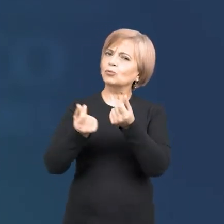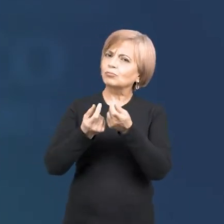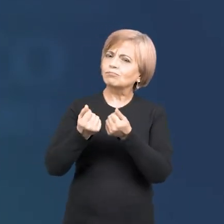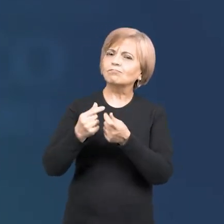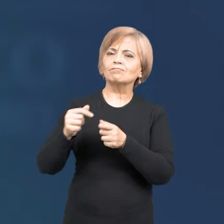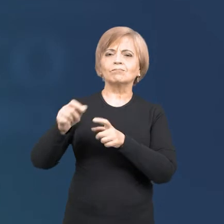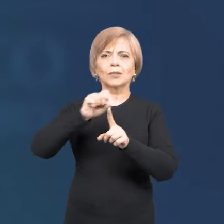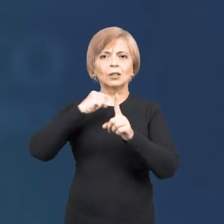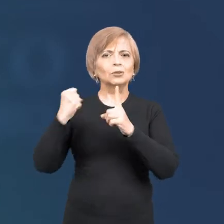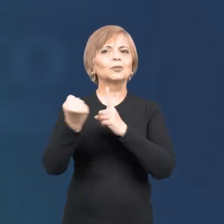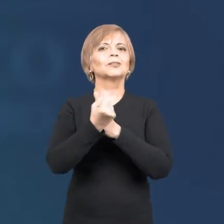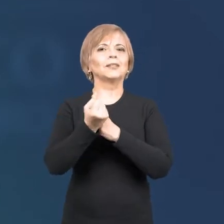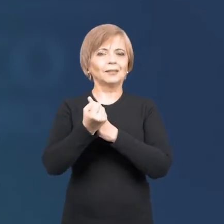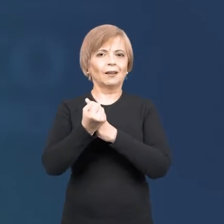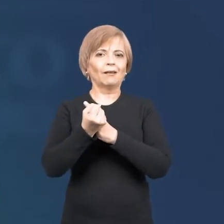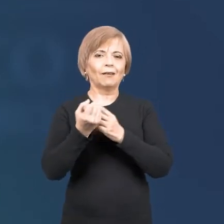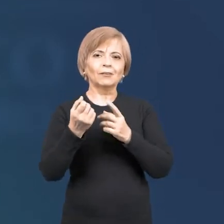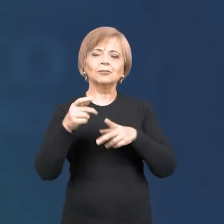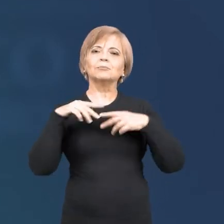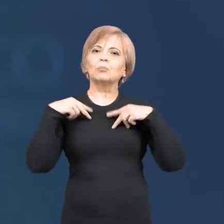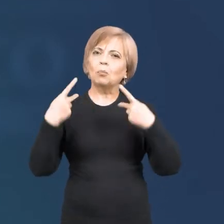aproveitamento